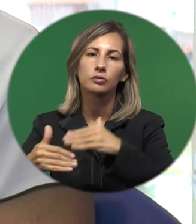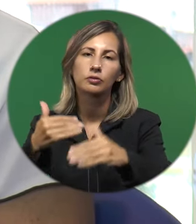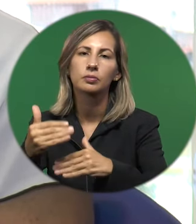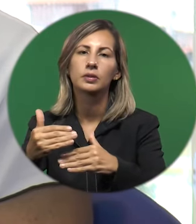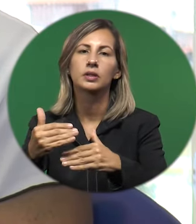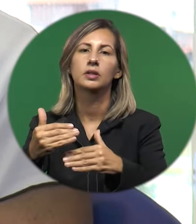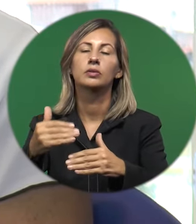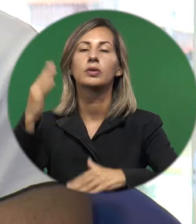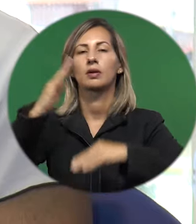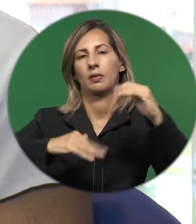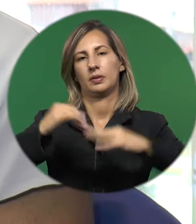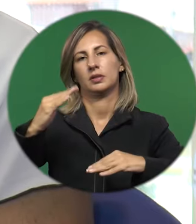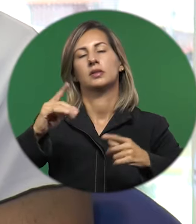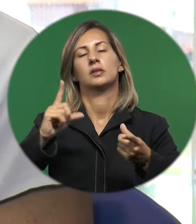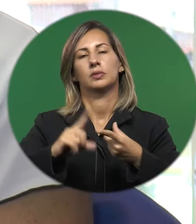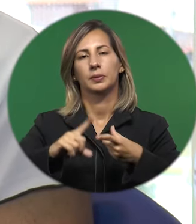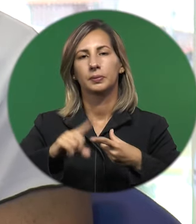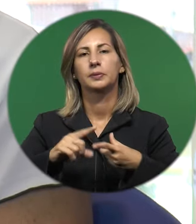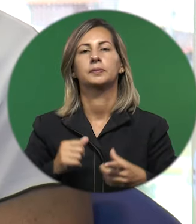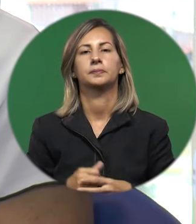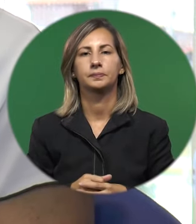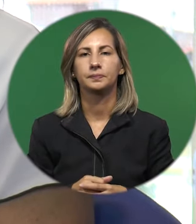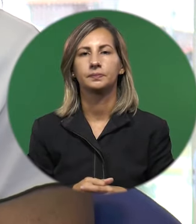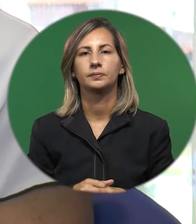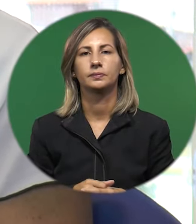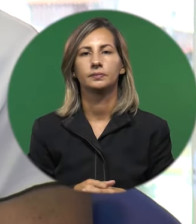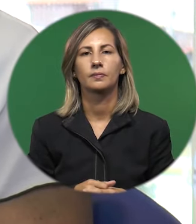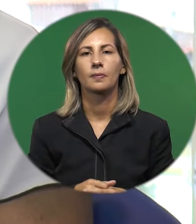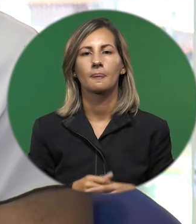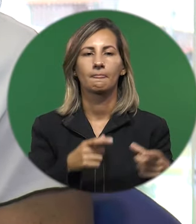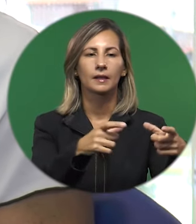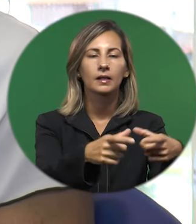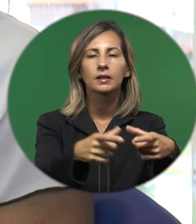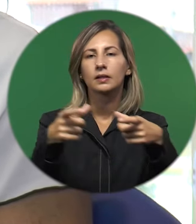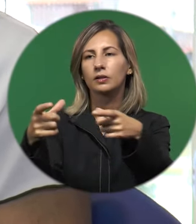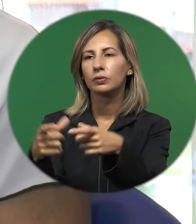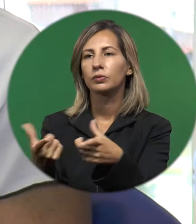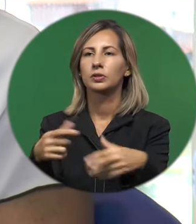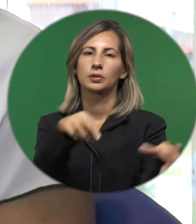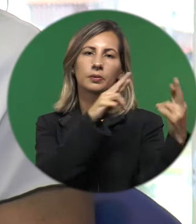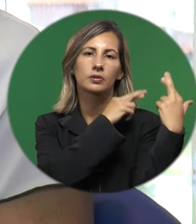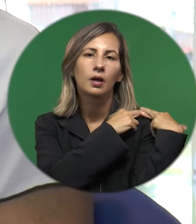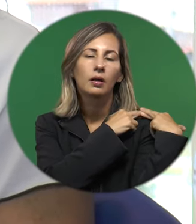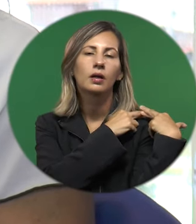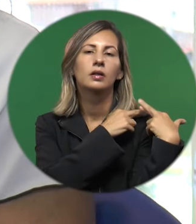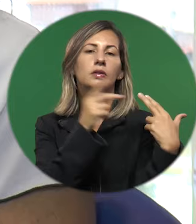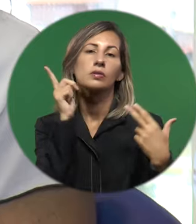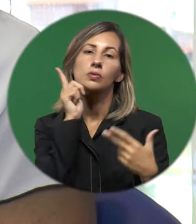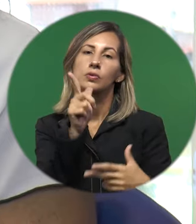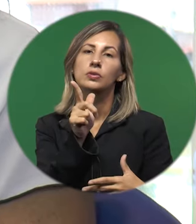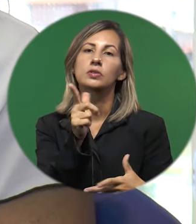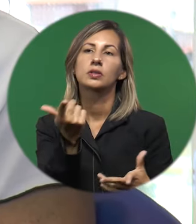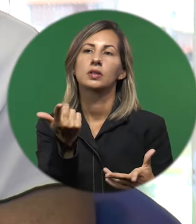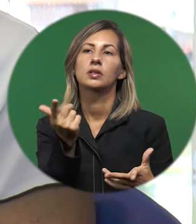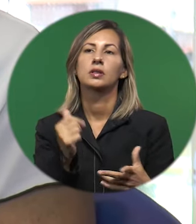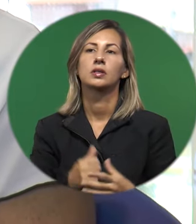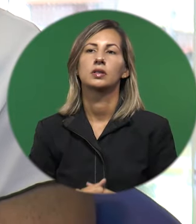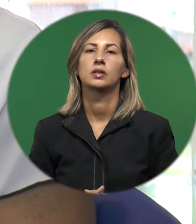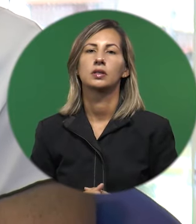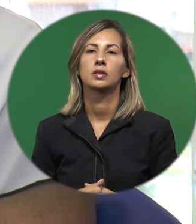o desenvolvimento e a capacitação do servidor também, né, em lacunas de competências que a gente consegue